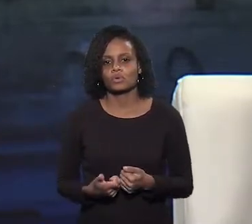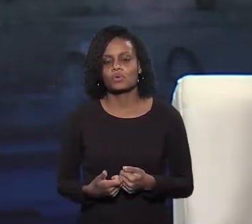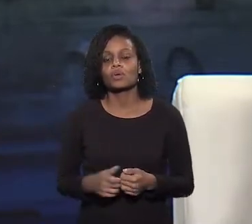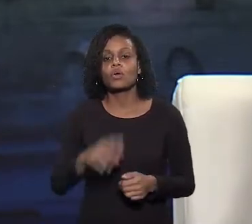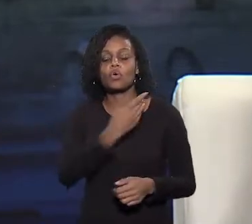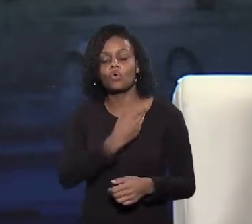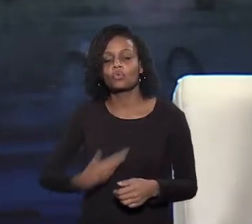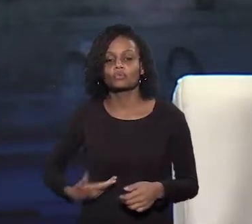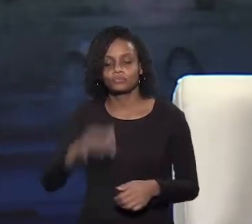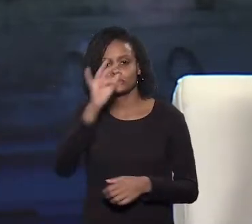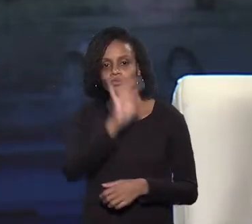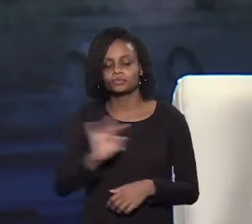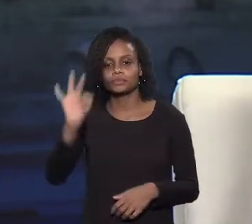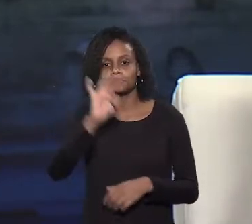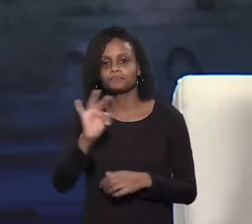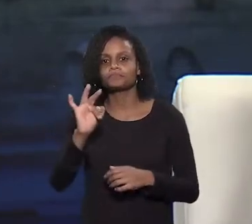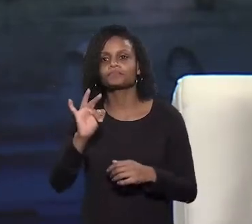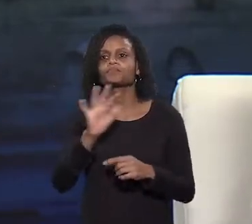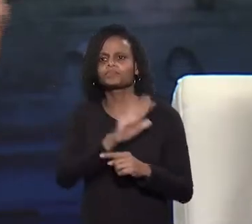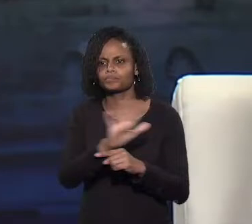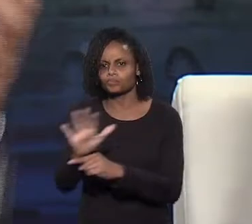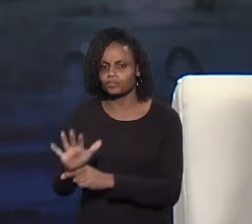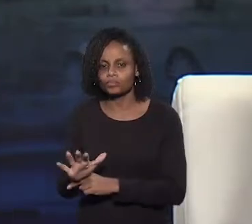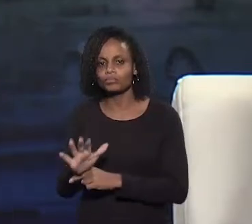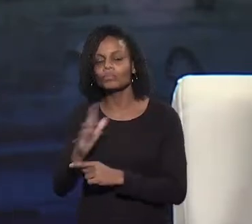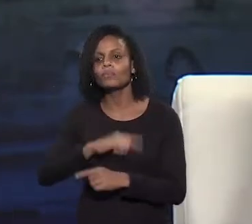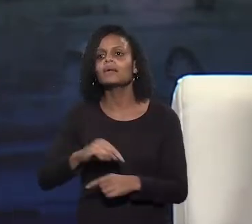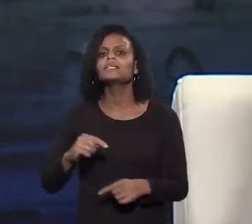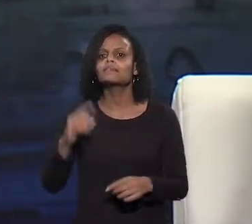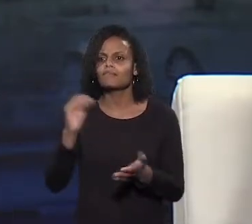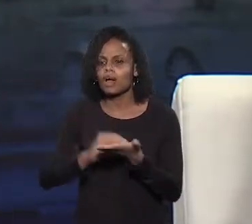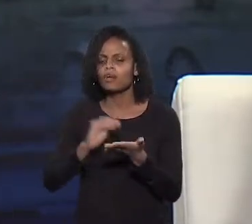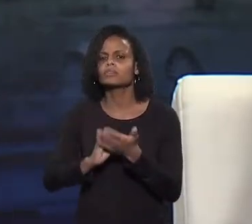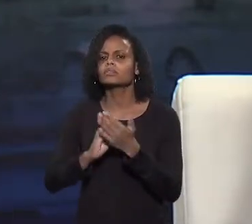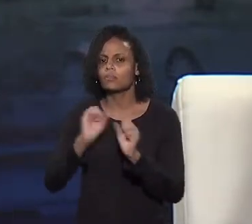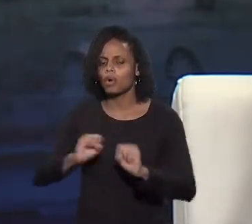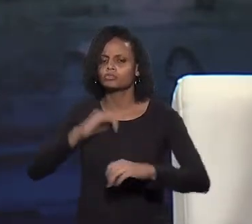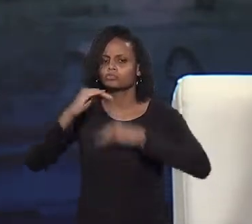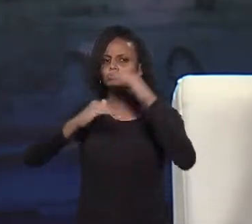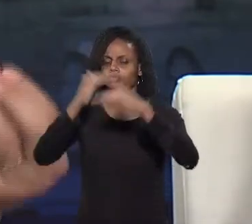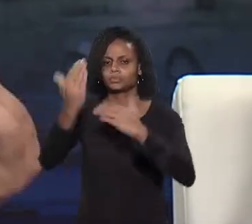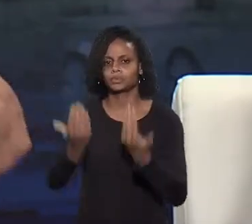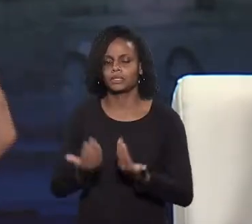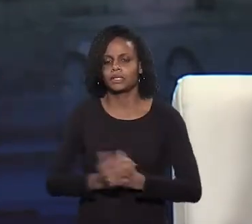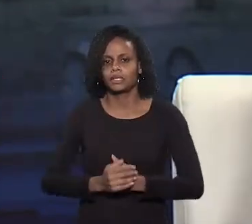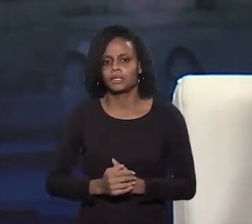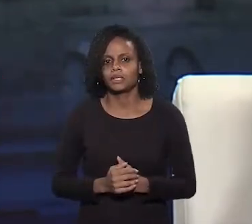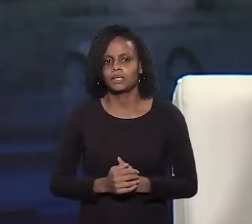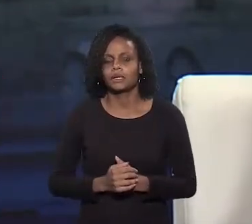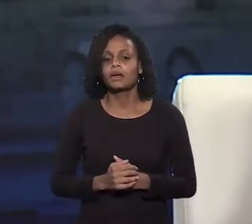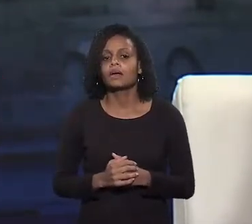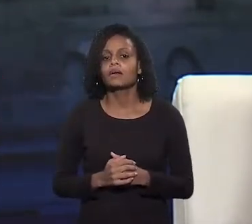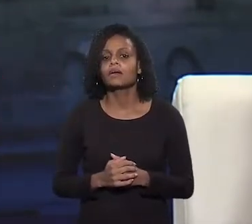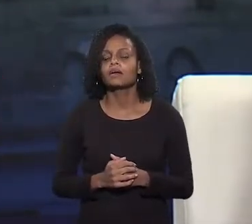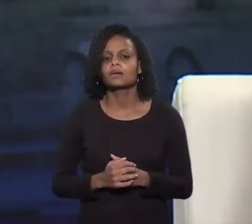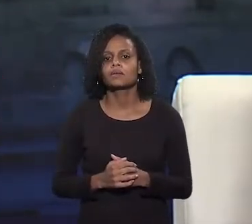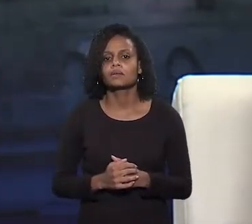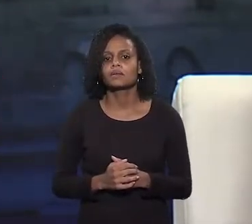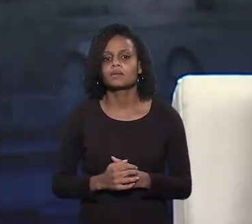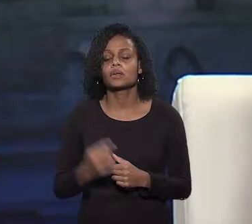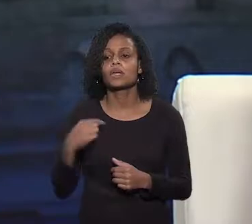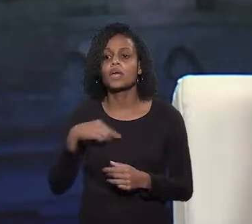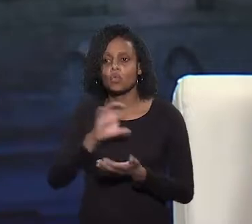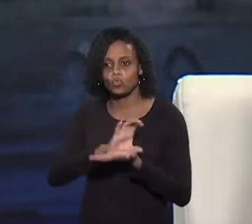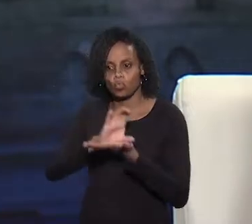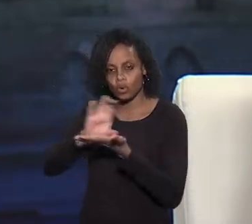ainda é muito pouco. As comunidades podem ser braços, que a gente chama no direito de princípio da subsidiariedade. É absolutamente legal. Princípio da subsidiariedade.